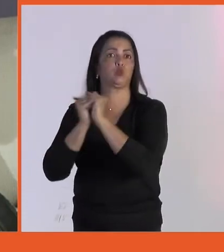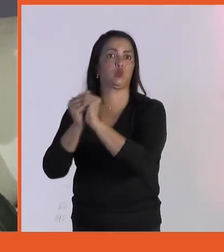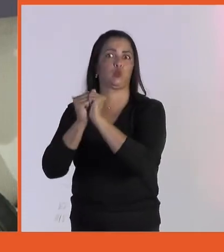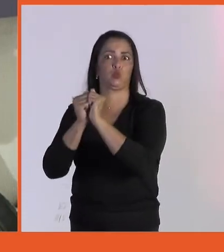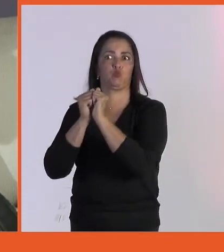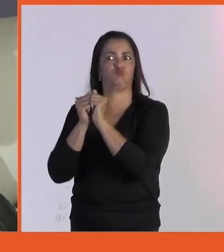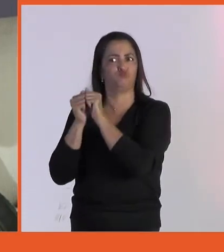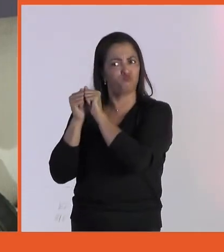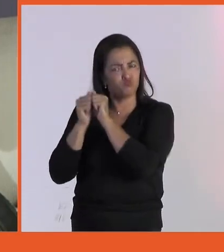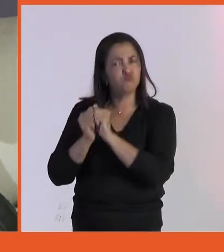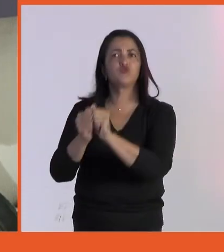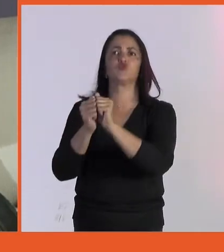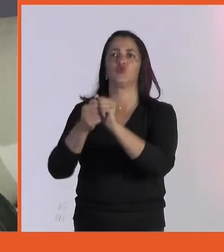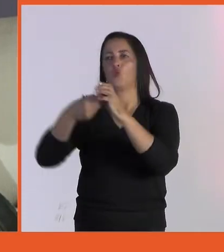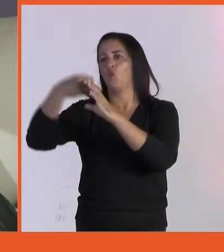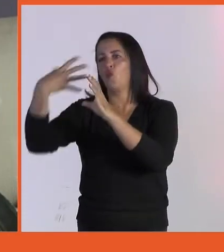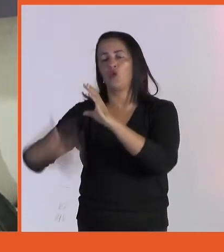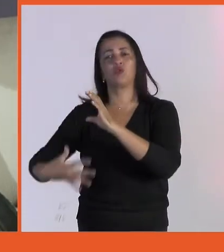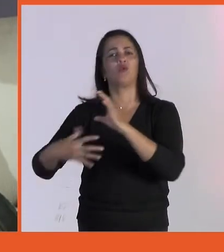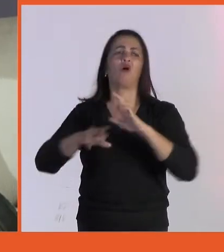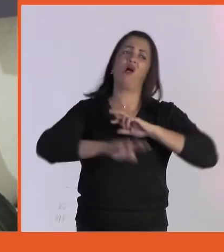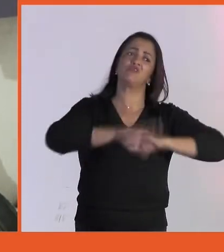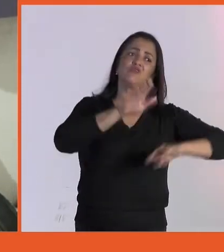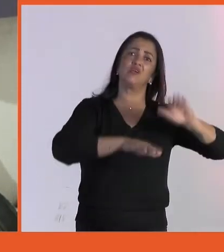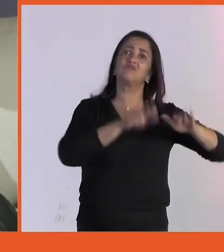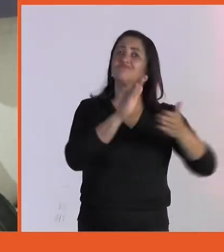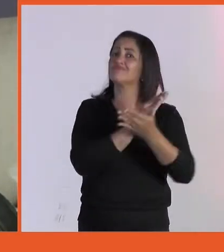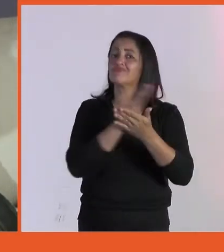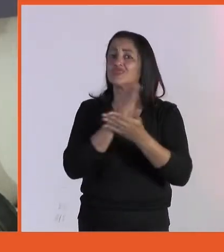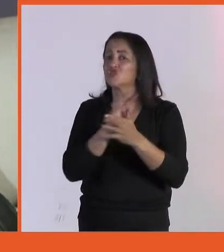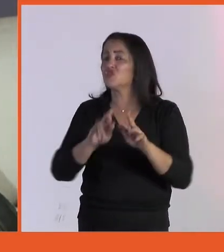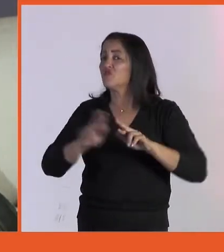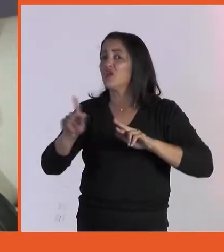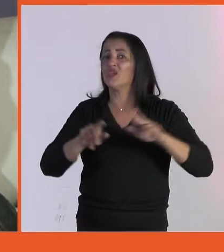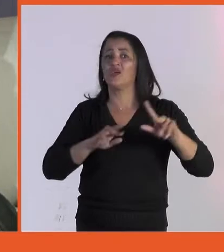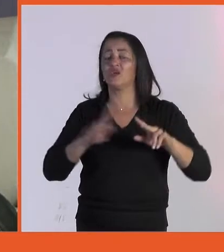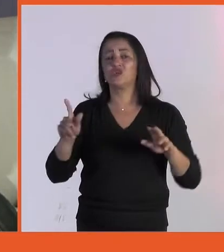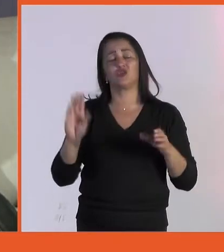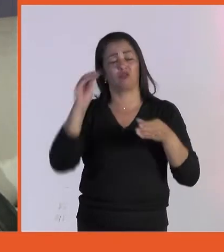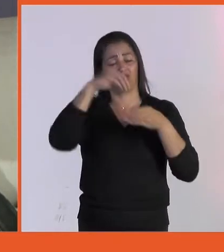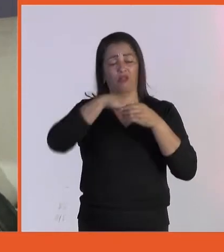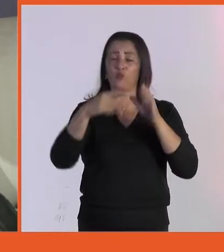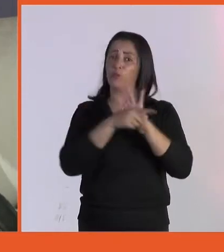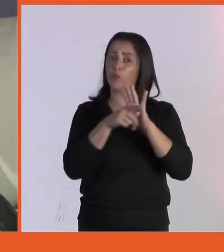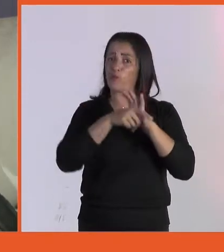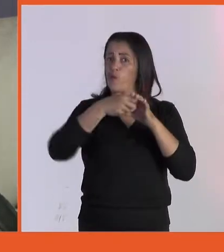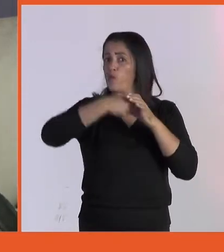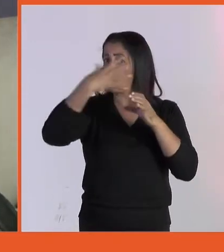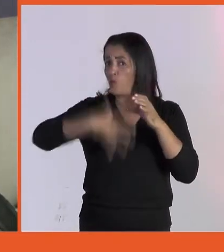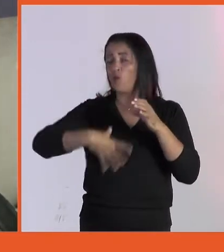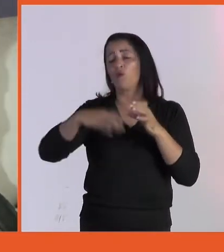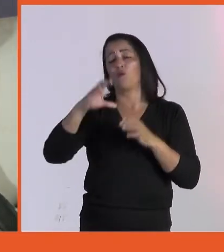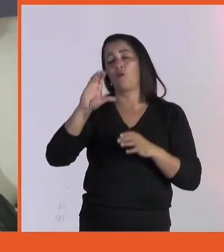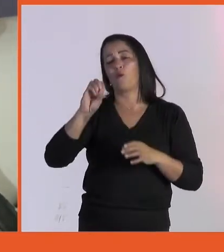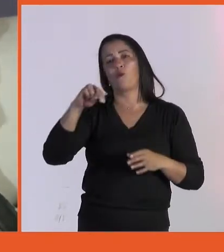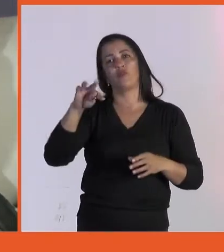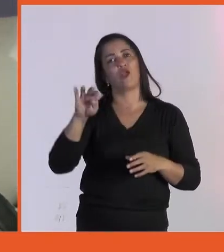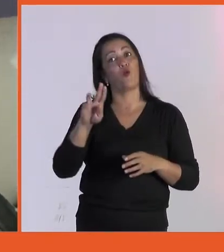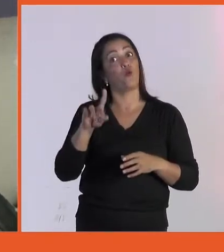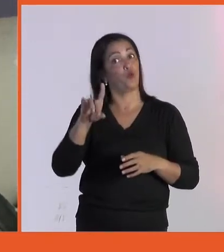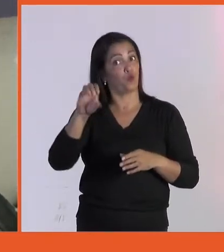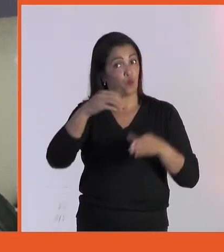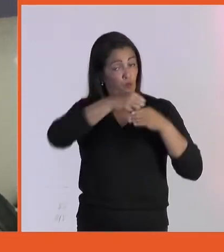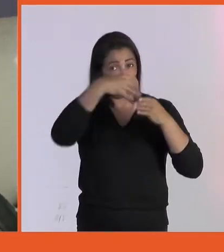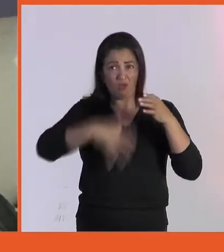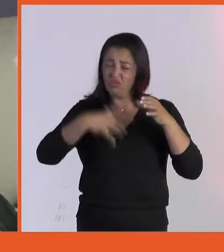mais o conteúdo do que um criador que, sei lá, que tem 15 milhões, mas você vai ver lá o conteúdo dele, tem pouquíssimos comentários, não tem muitas